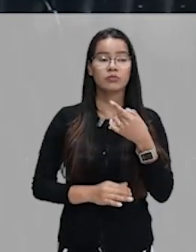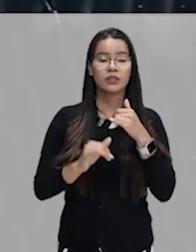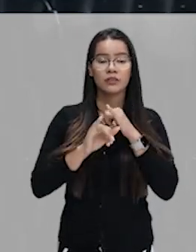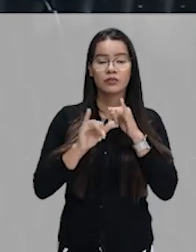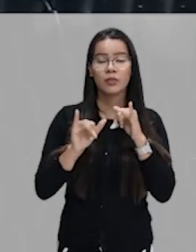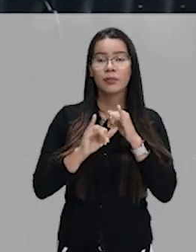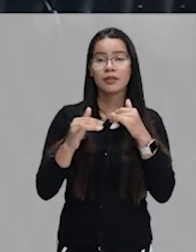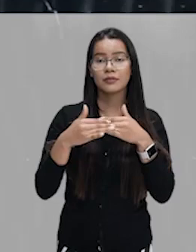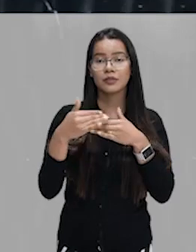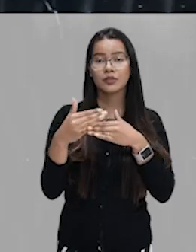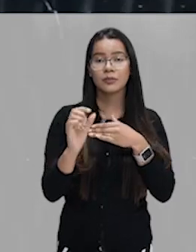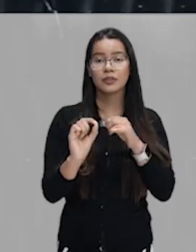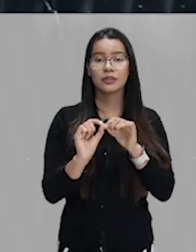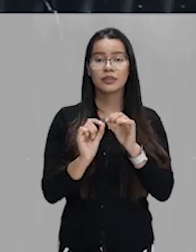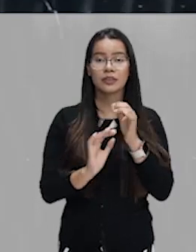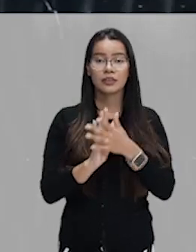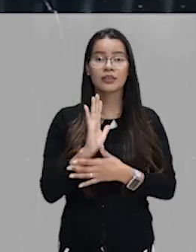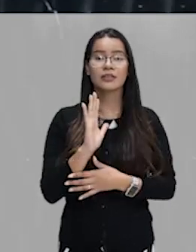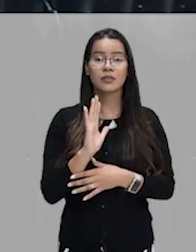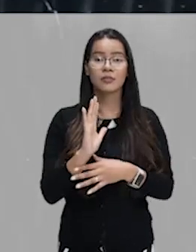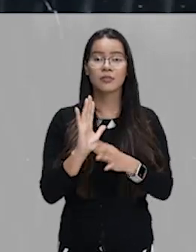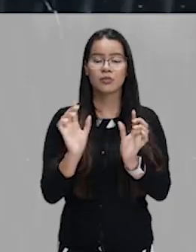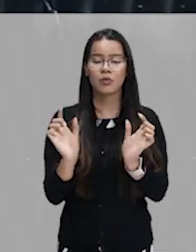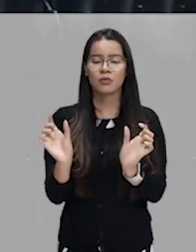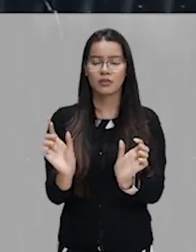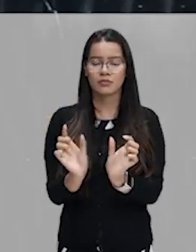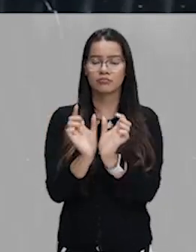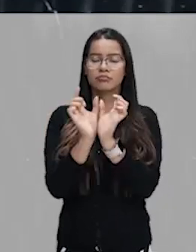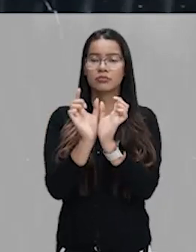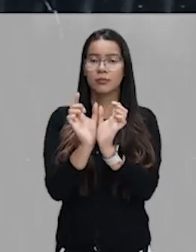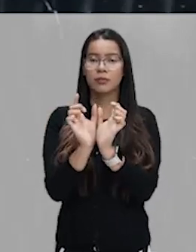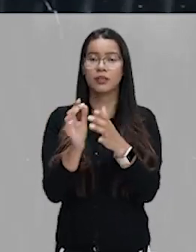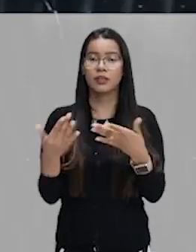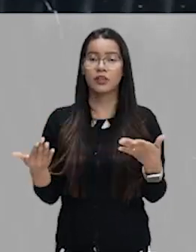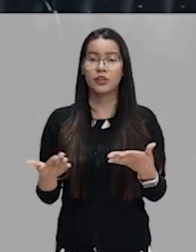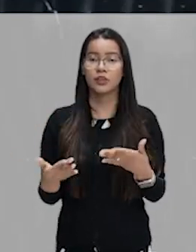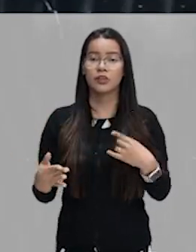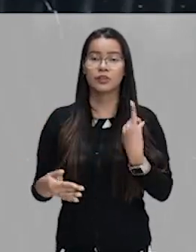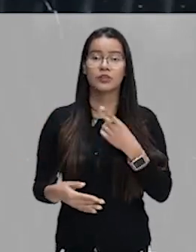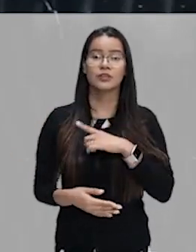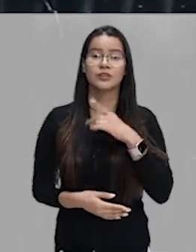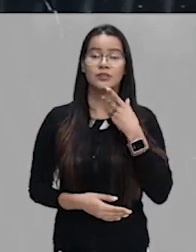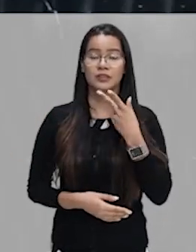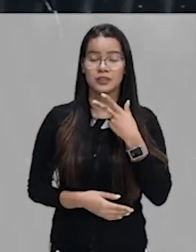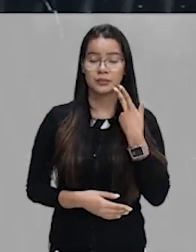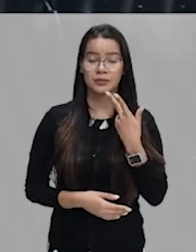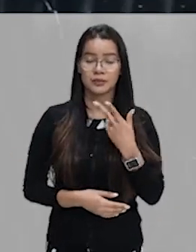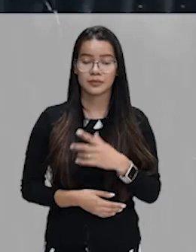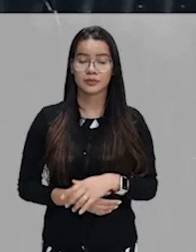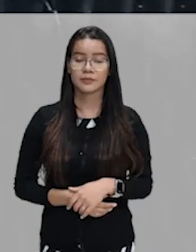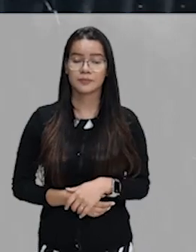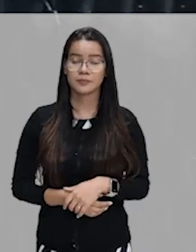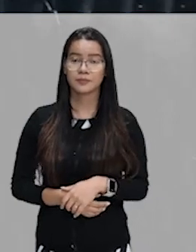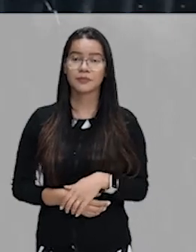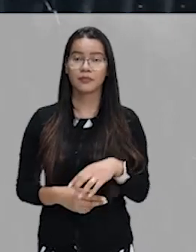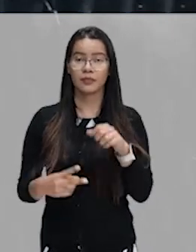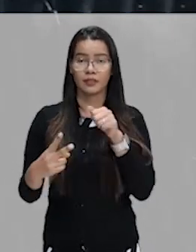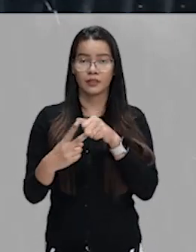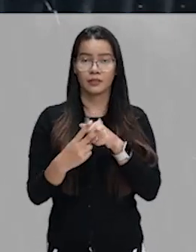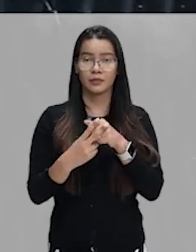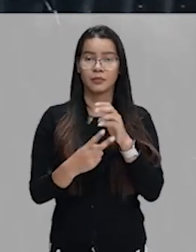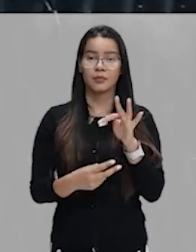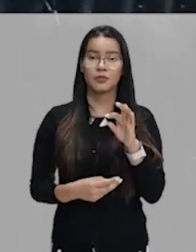partir de uma construção, de uma combinação de palavras. Nosso roteiro de hoje, então, nós vamos falar de verb dare to be, falando